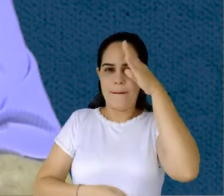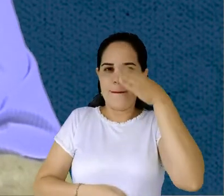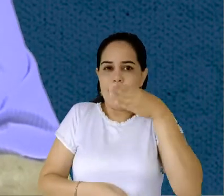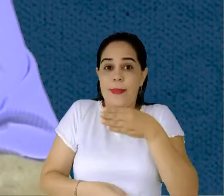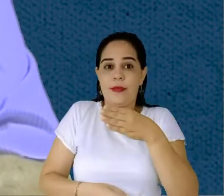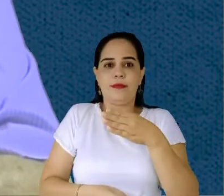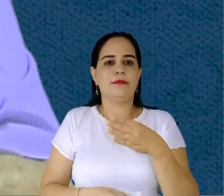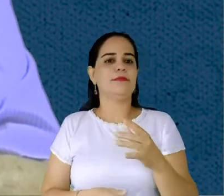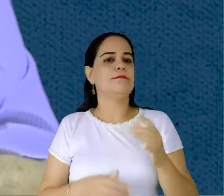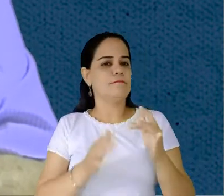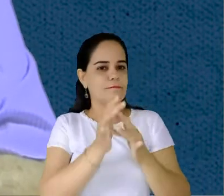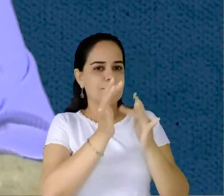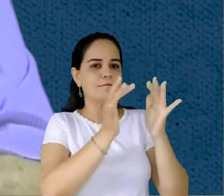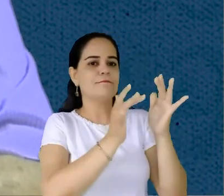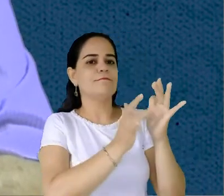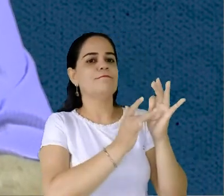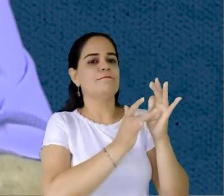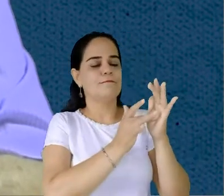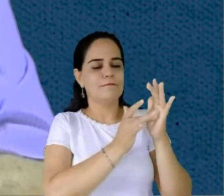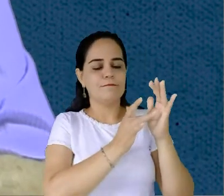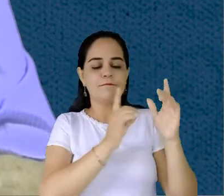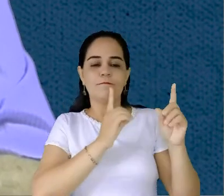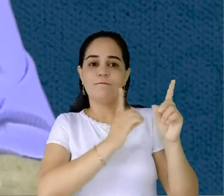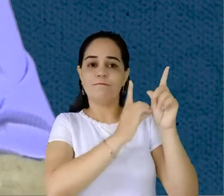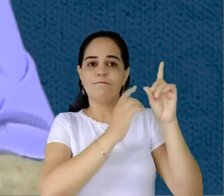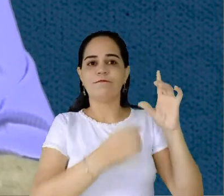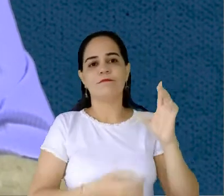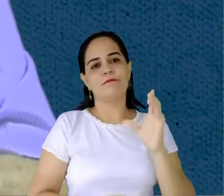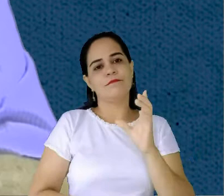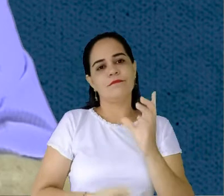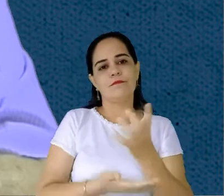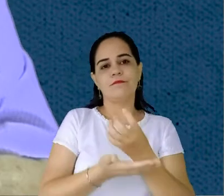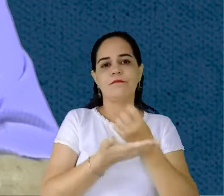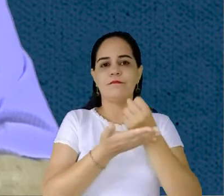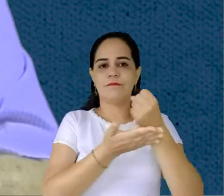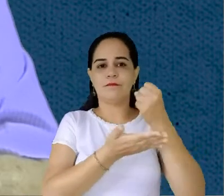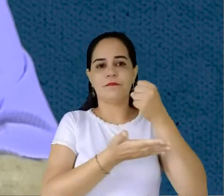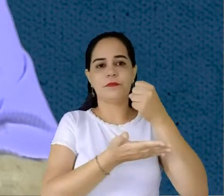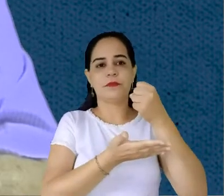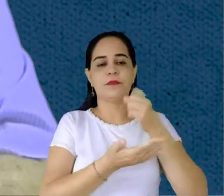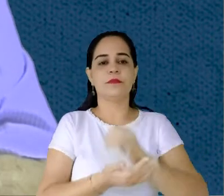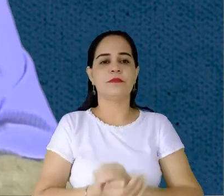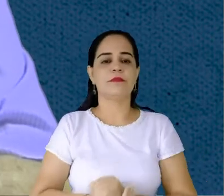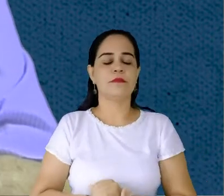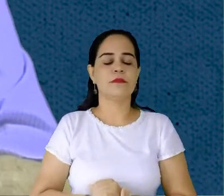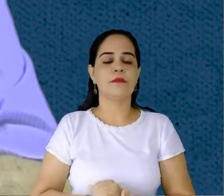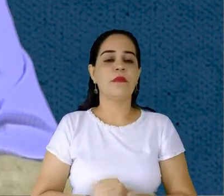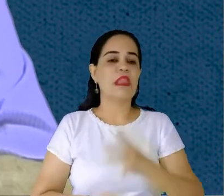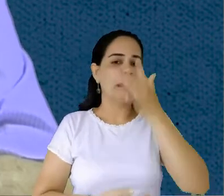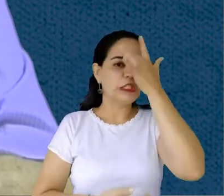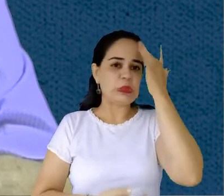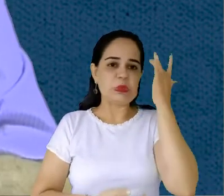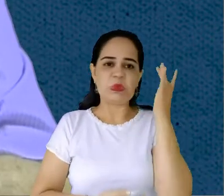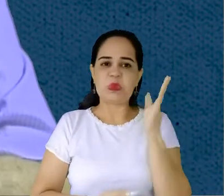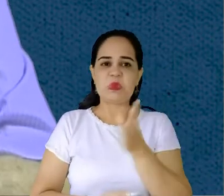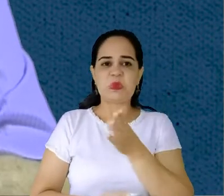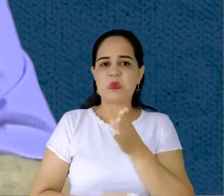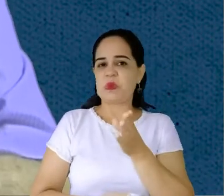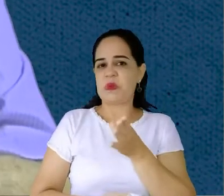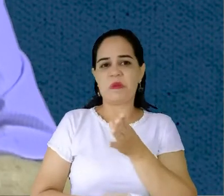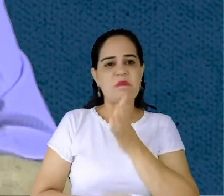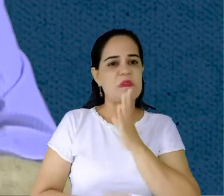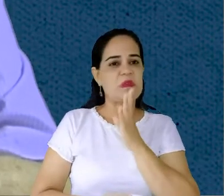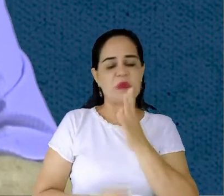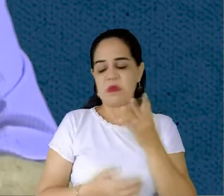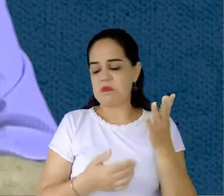em Cristo Jesus como Senhor e Salvador para realmente encontrar a salvação. E aqueles que